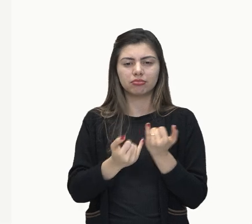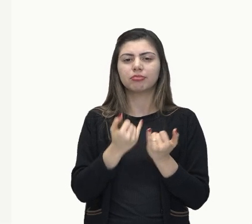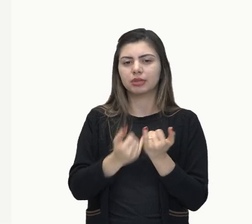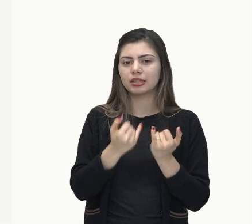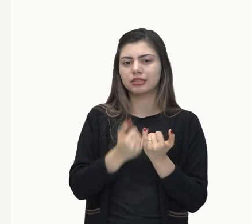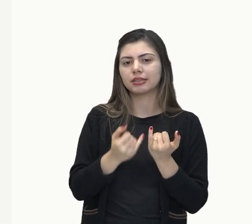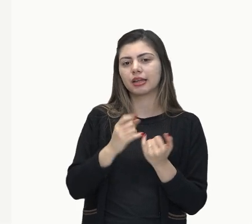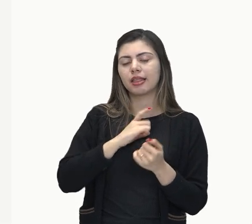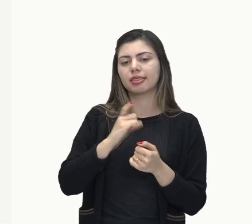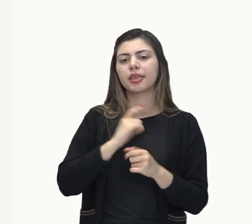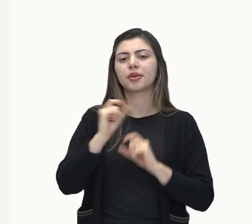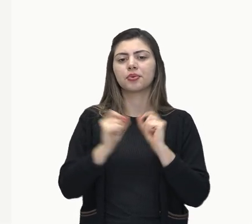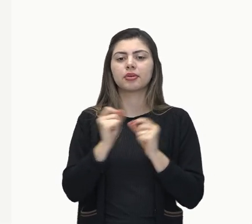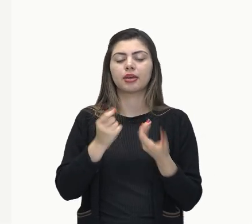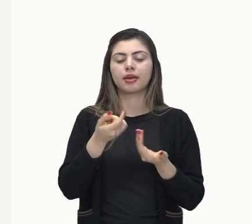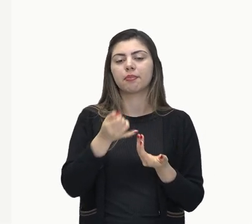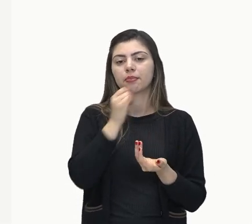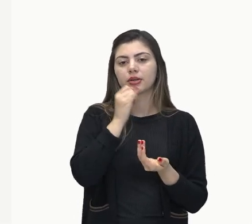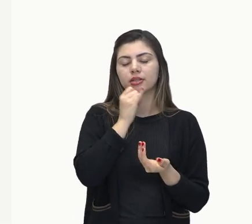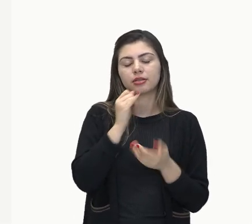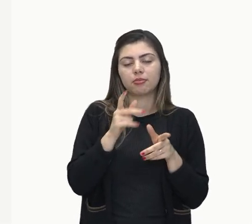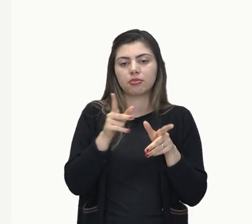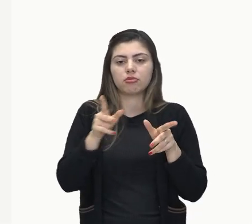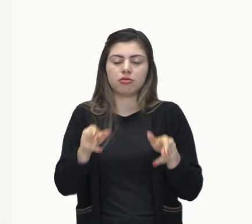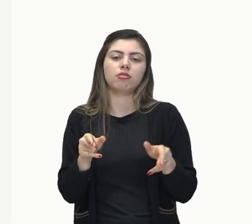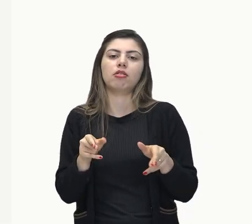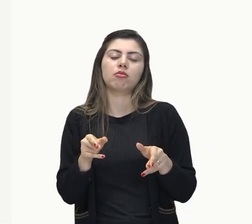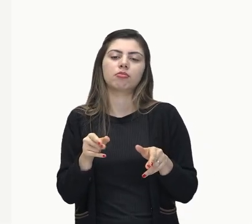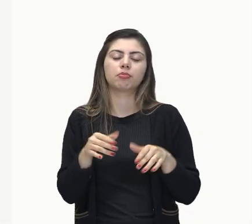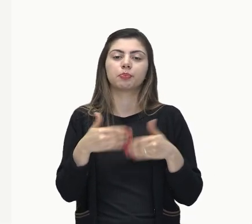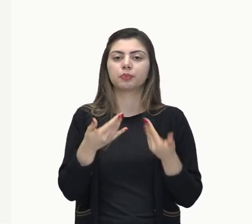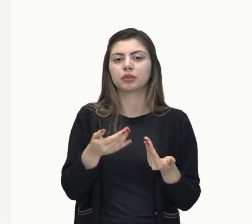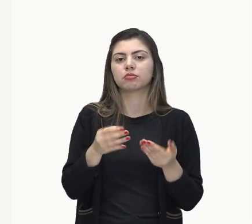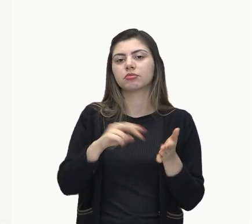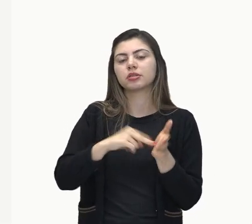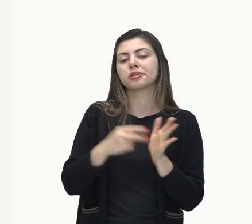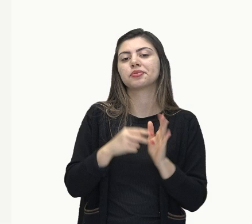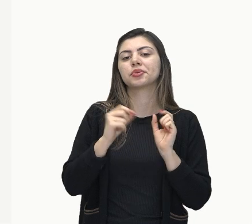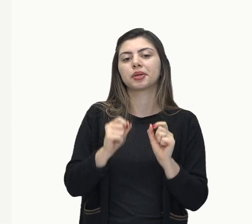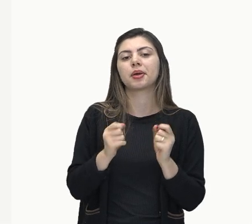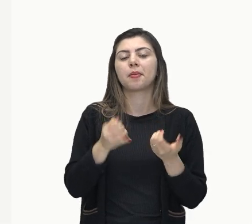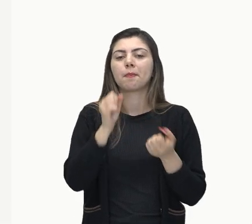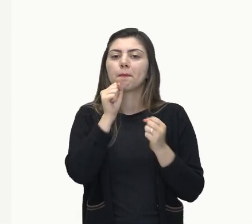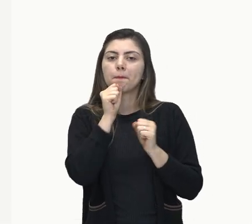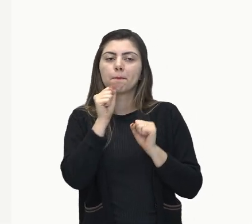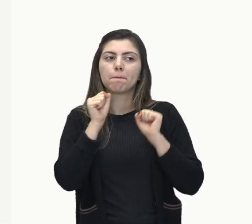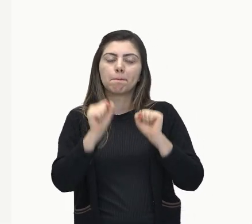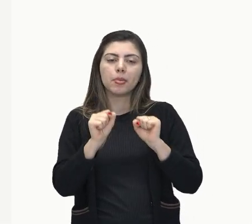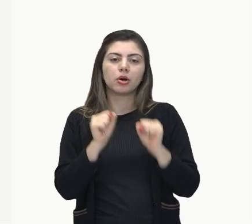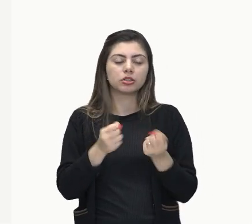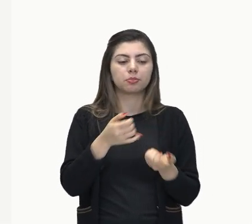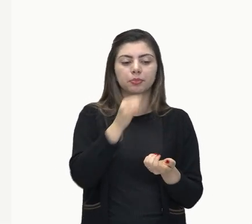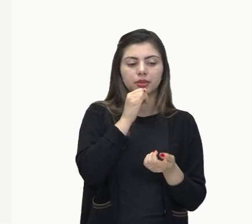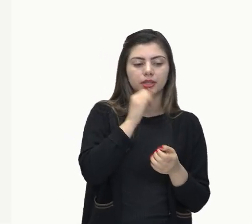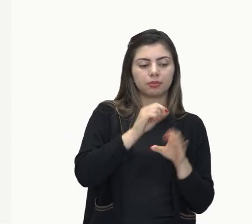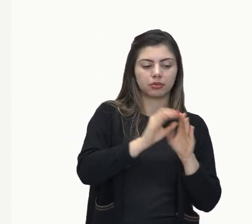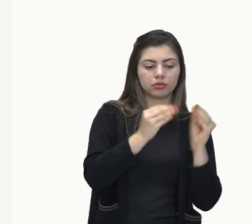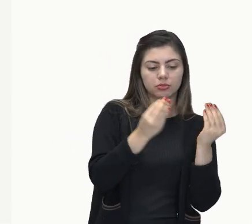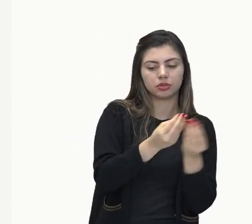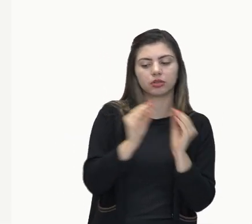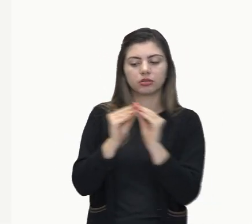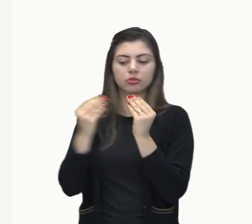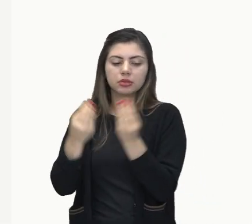plano de simetria, ou seja, quando pode ser dividida em duas metades iguais. Isso